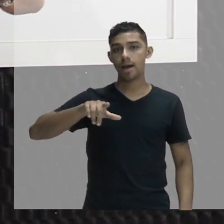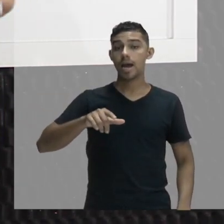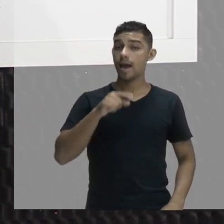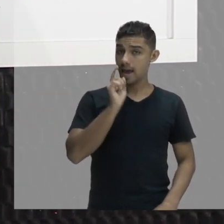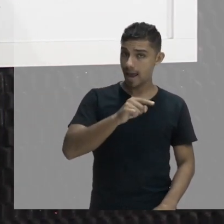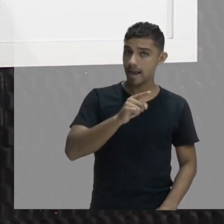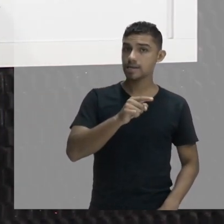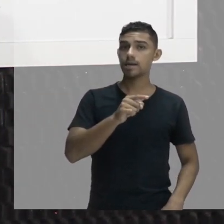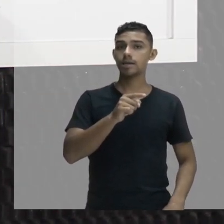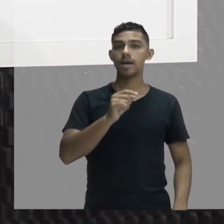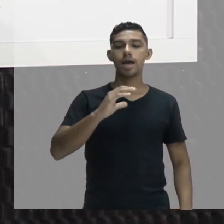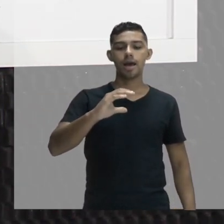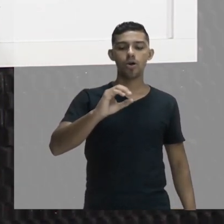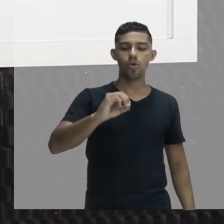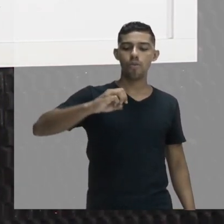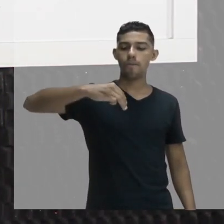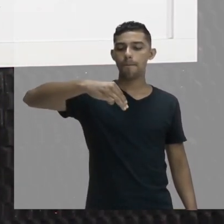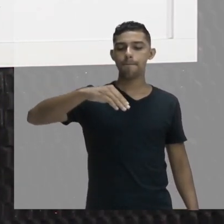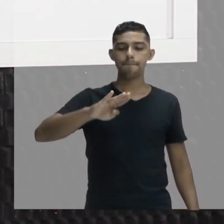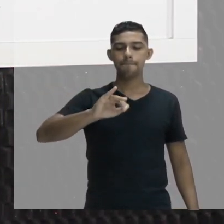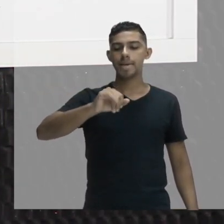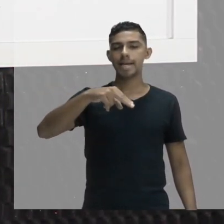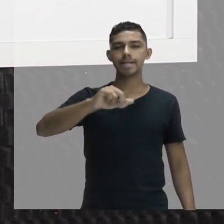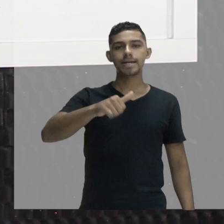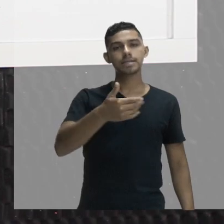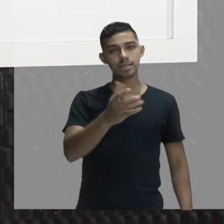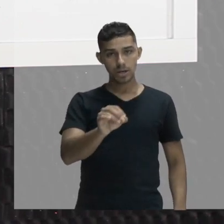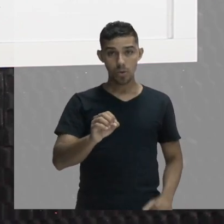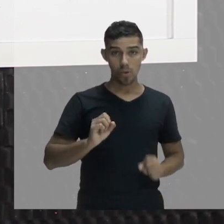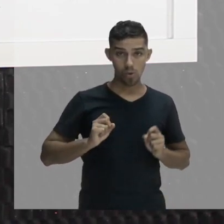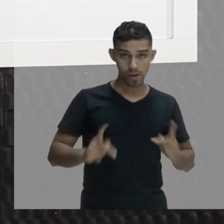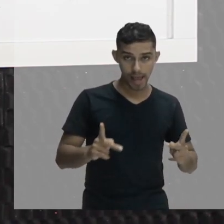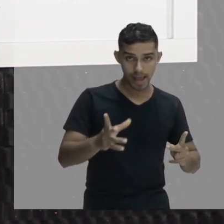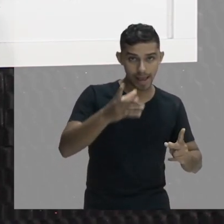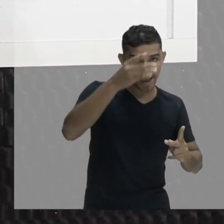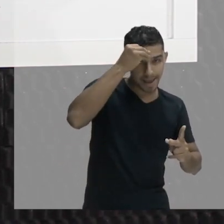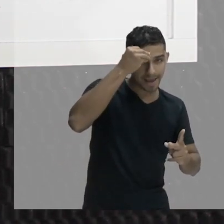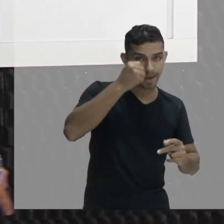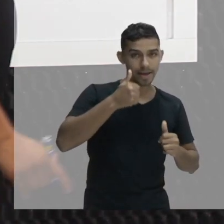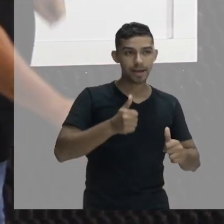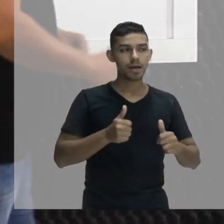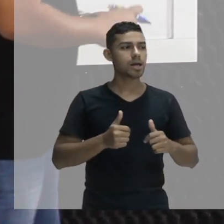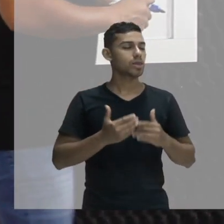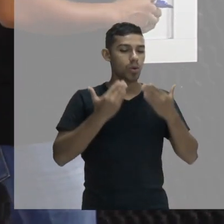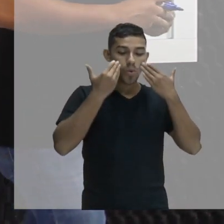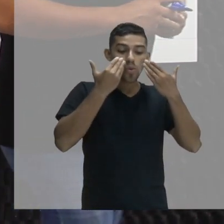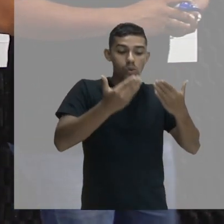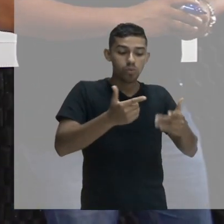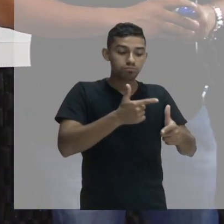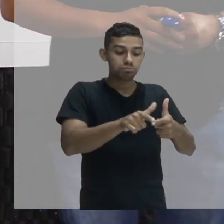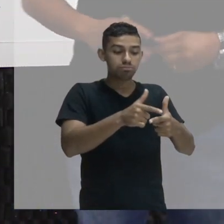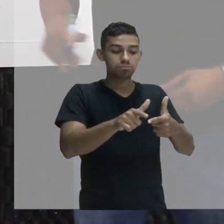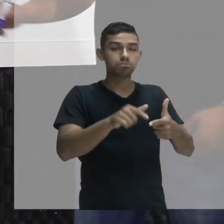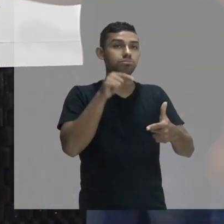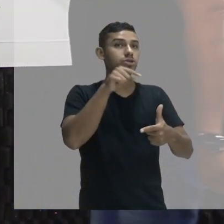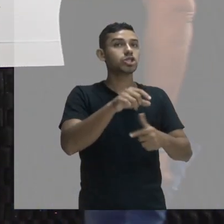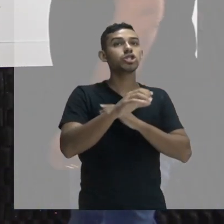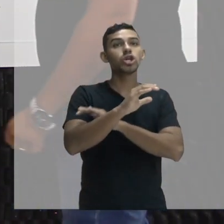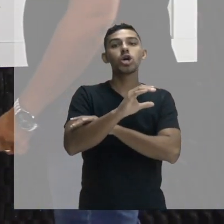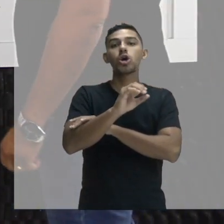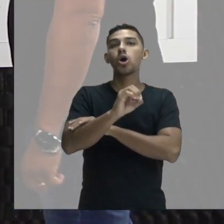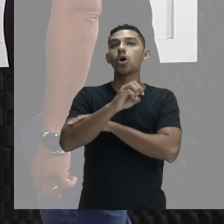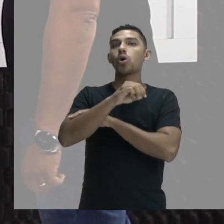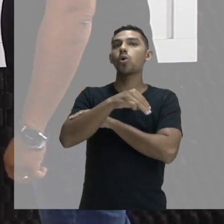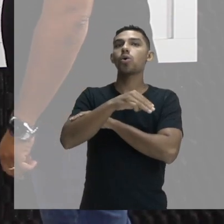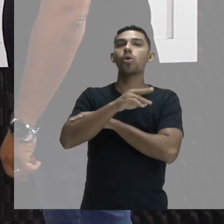então a ordem não importa e seria uma combinação. Tá? Então, você está aqui diante de um problema de combinação. Vai ser